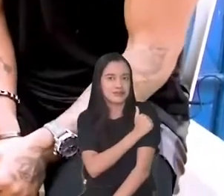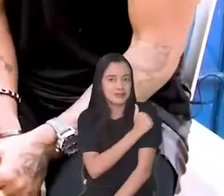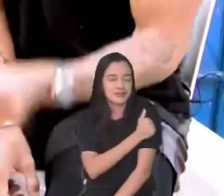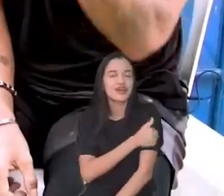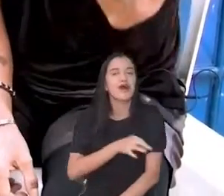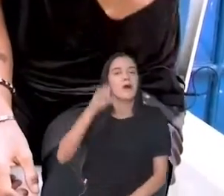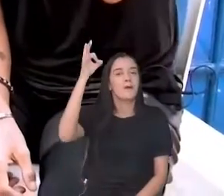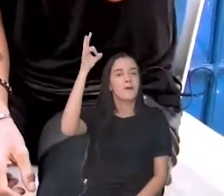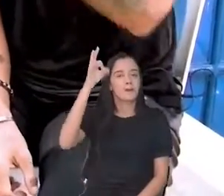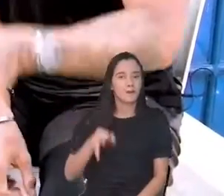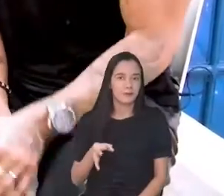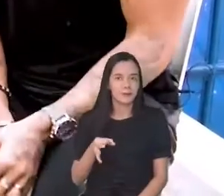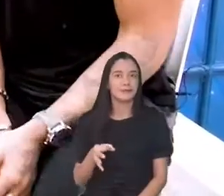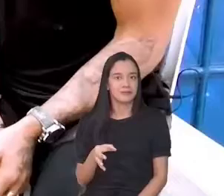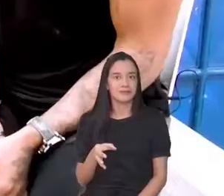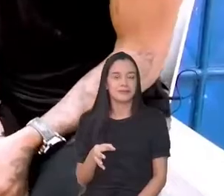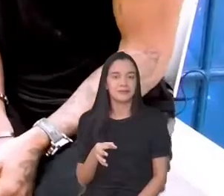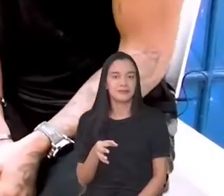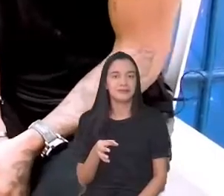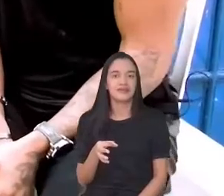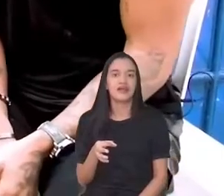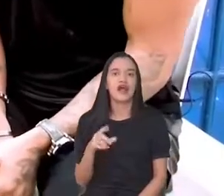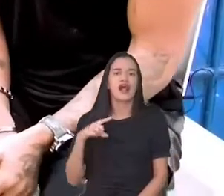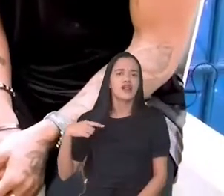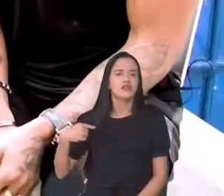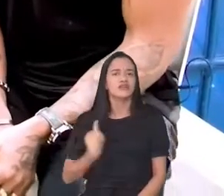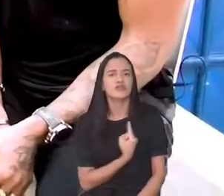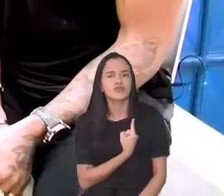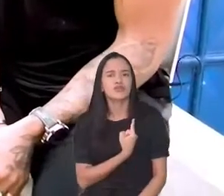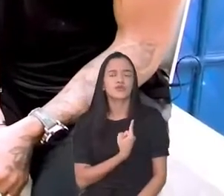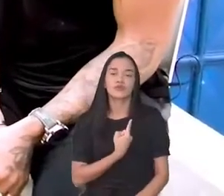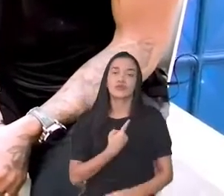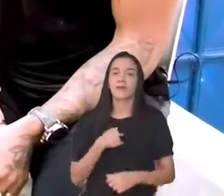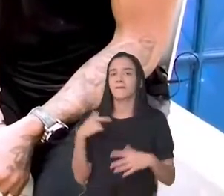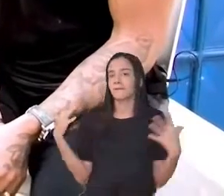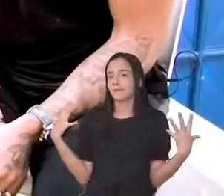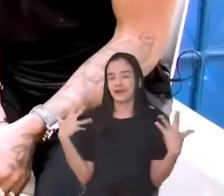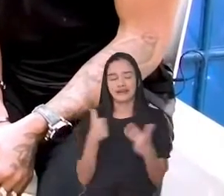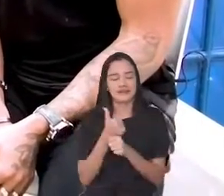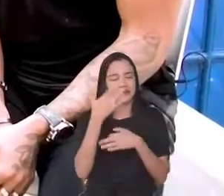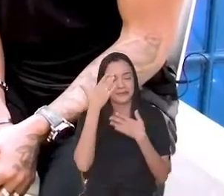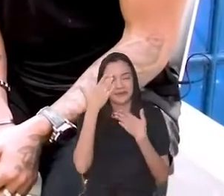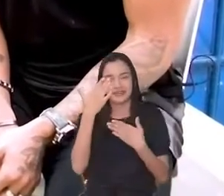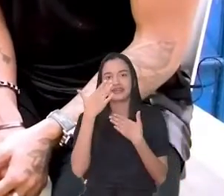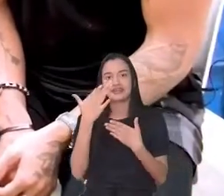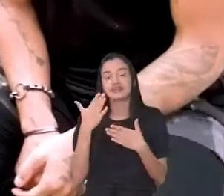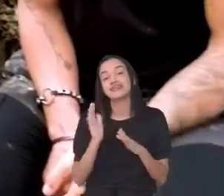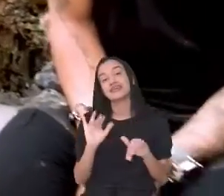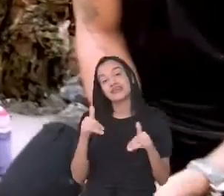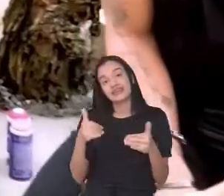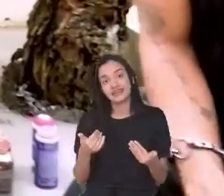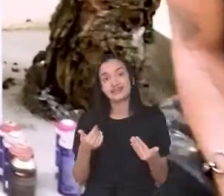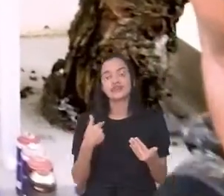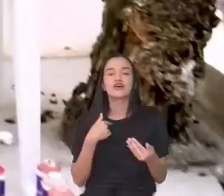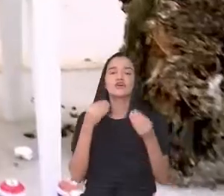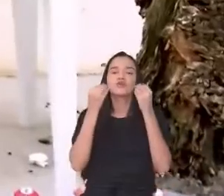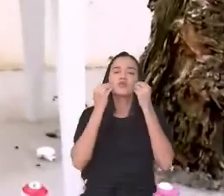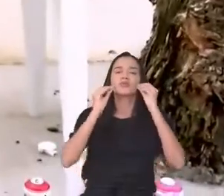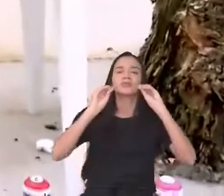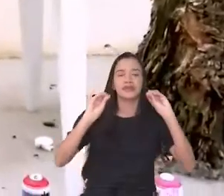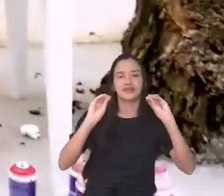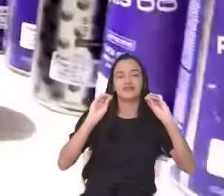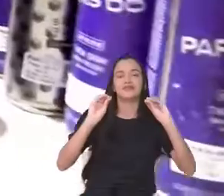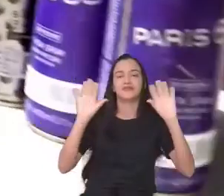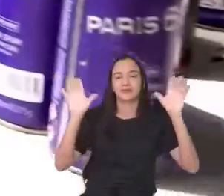pra isso certeza. e que isso desate uns nós na cabeça da galera. Maravilha, obrigada. E é isso, gente. Um beijo e até a